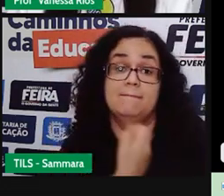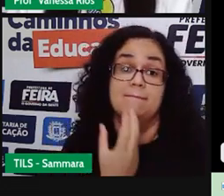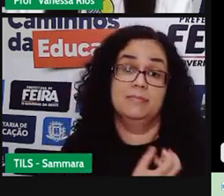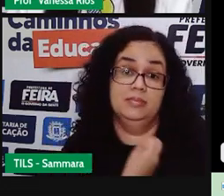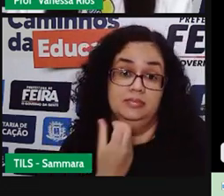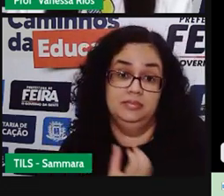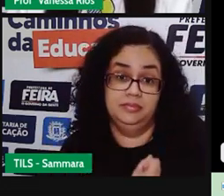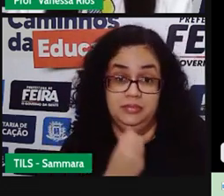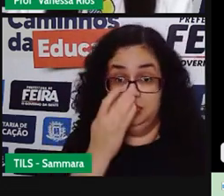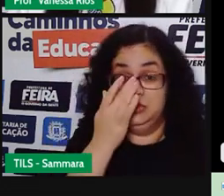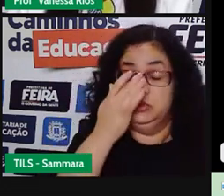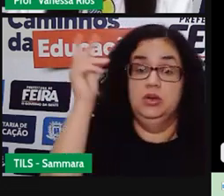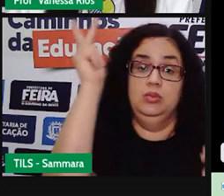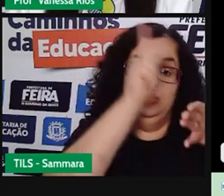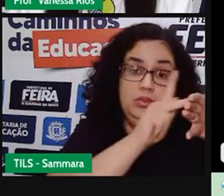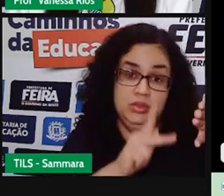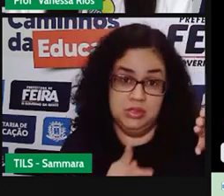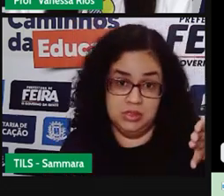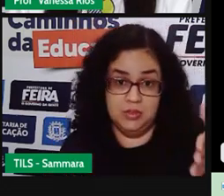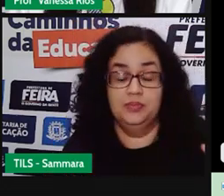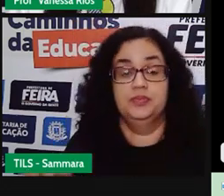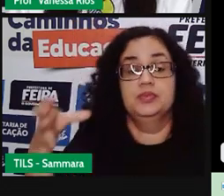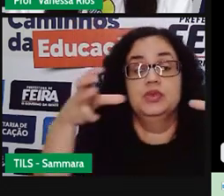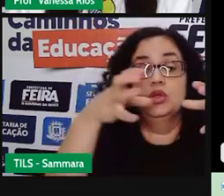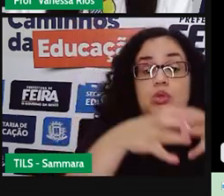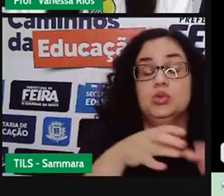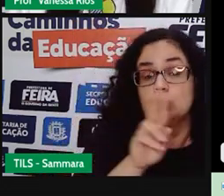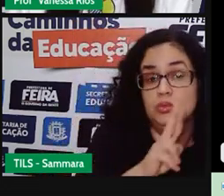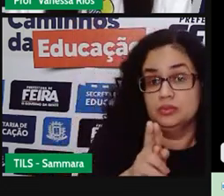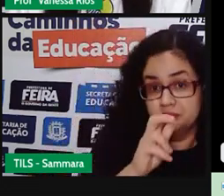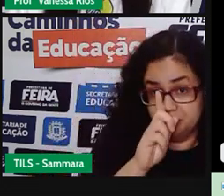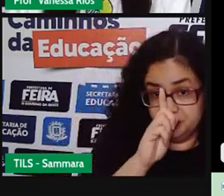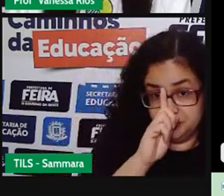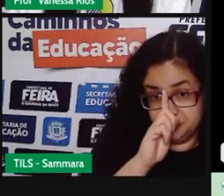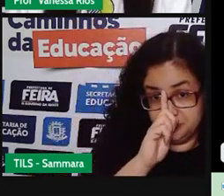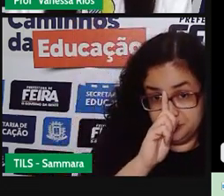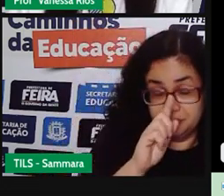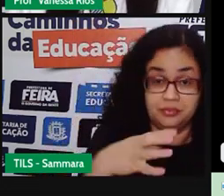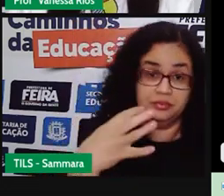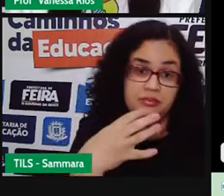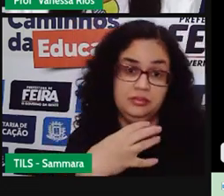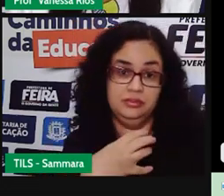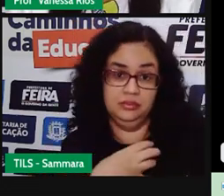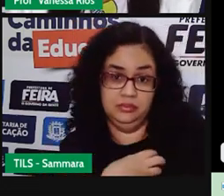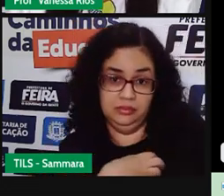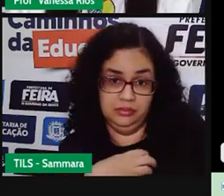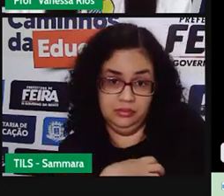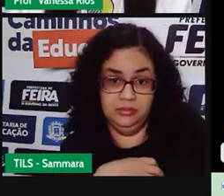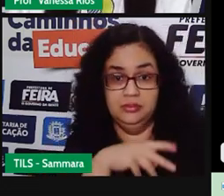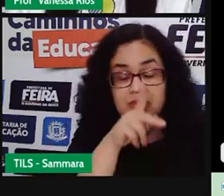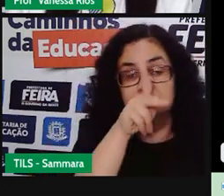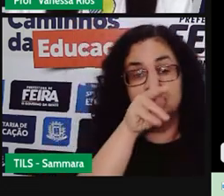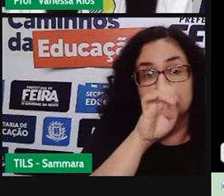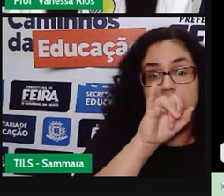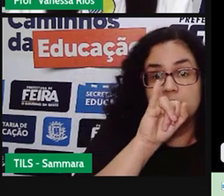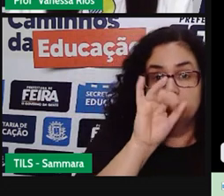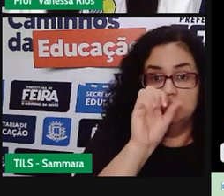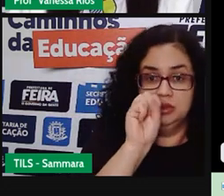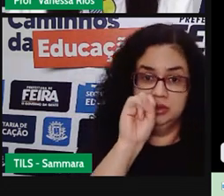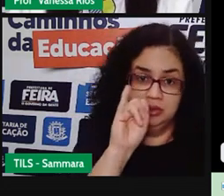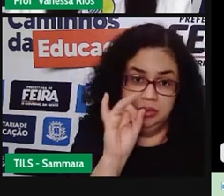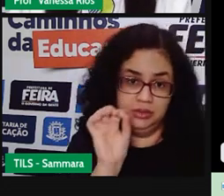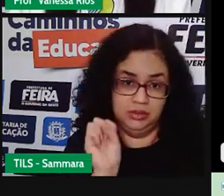No sentido original, poiesis é atividade de produção artística, a atividade